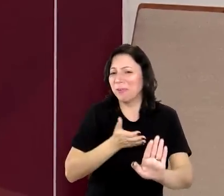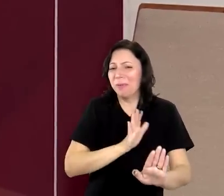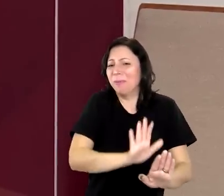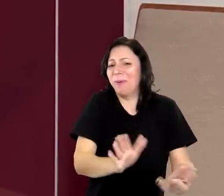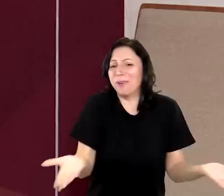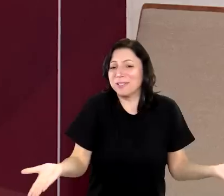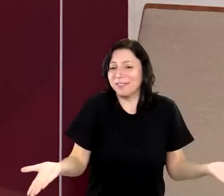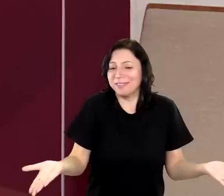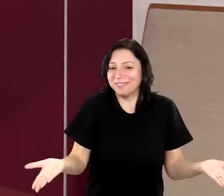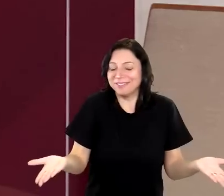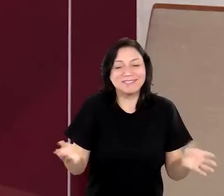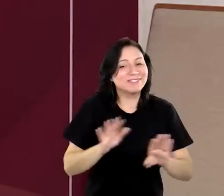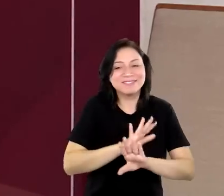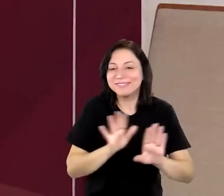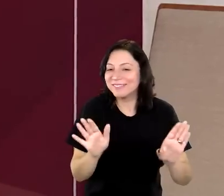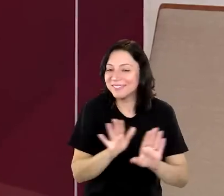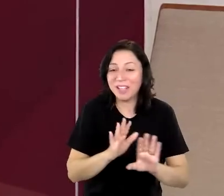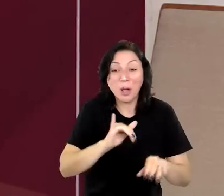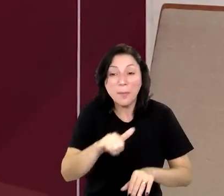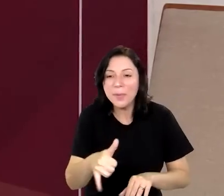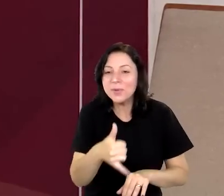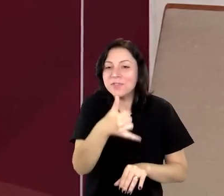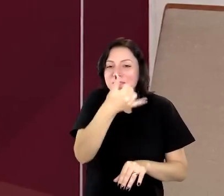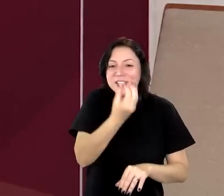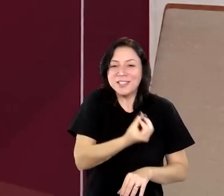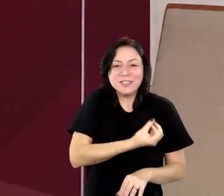Deus tem um plano para você.